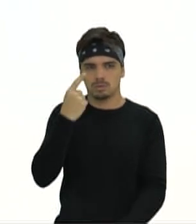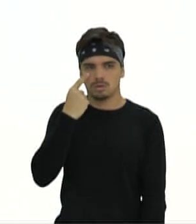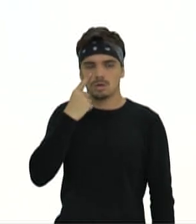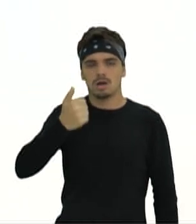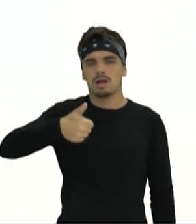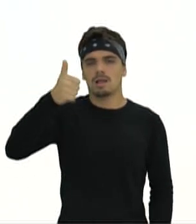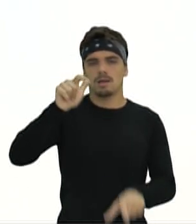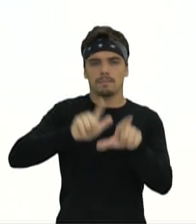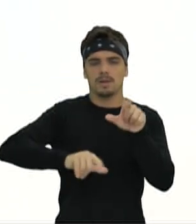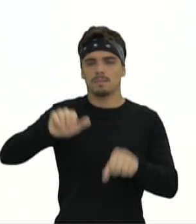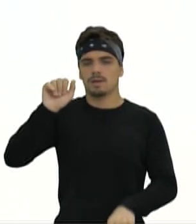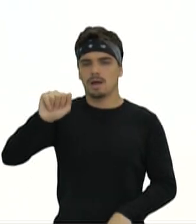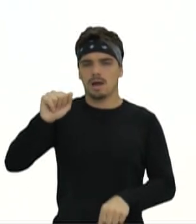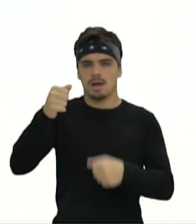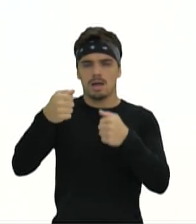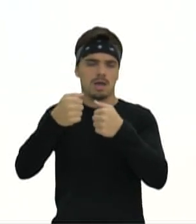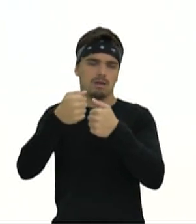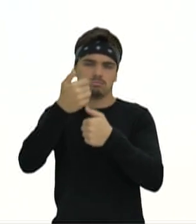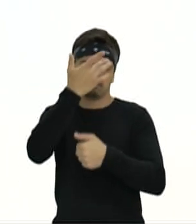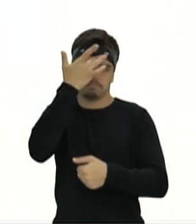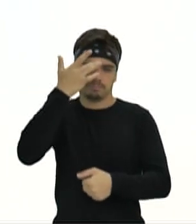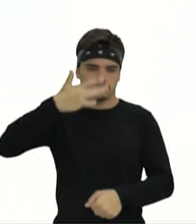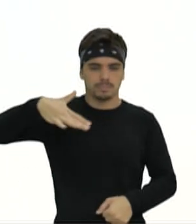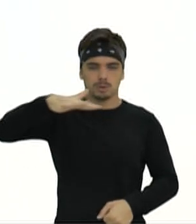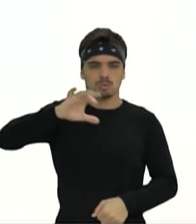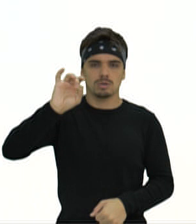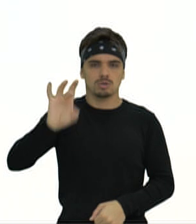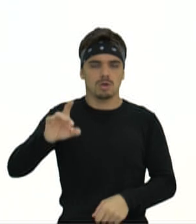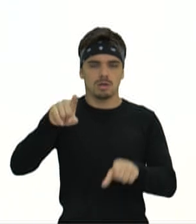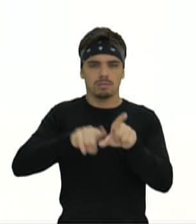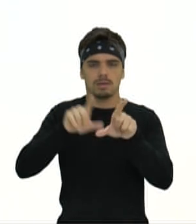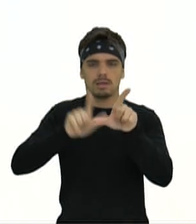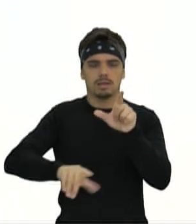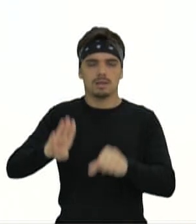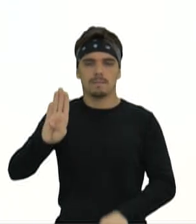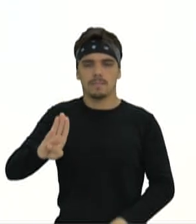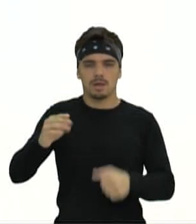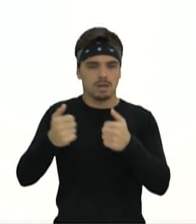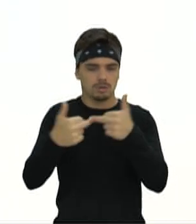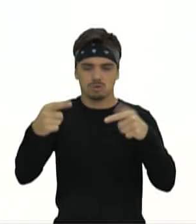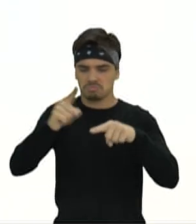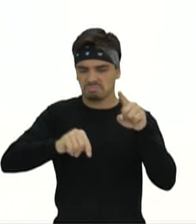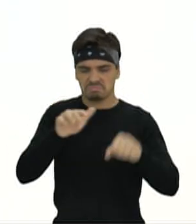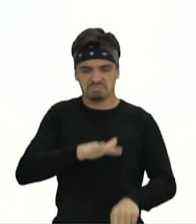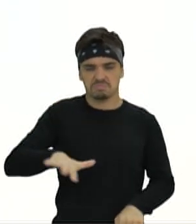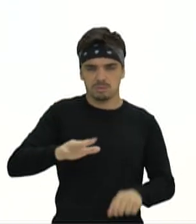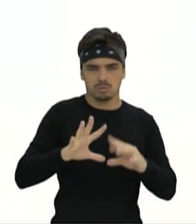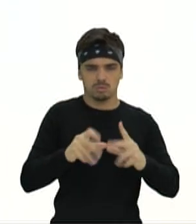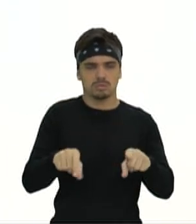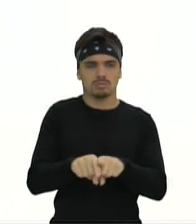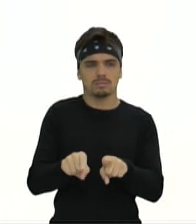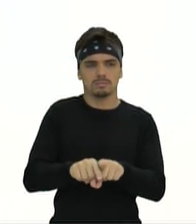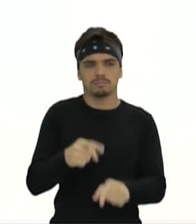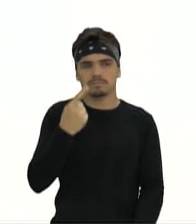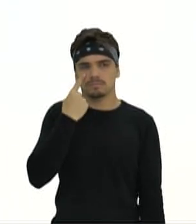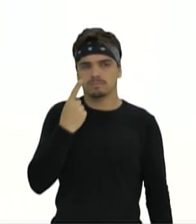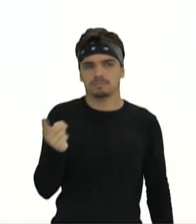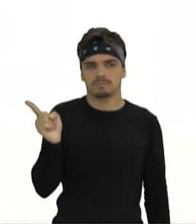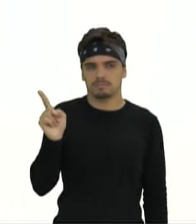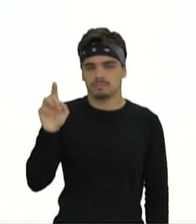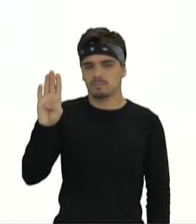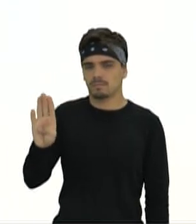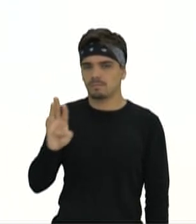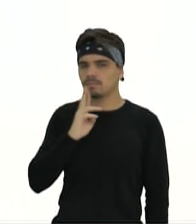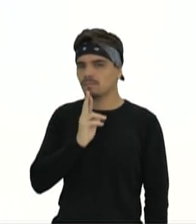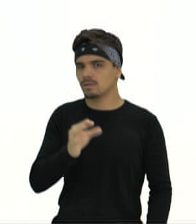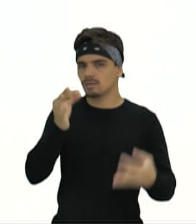a coisas, de um modo geral. Estamos falando sobre o amor. Coisa. Portanto, a resposta certa é a letra